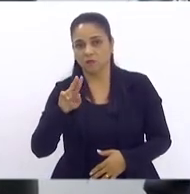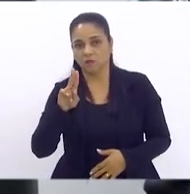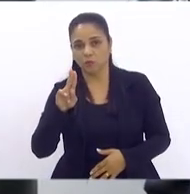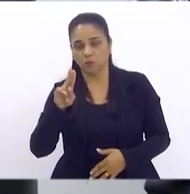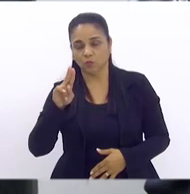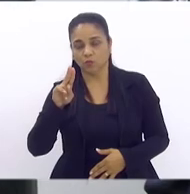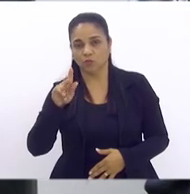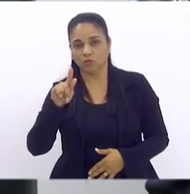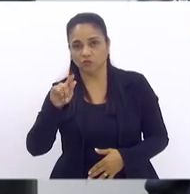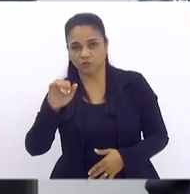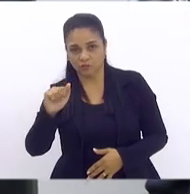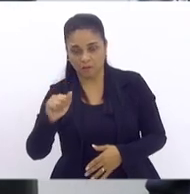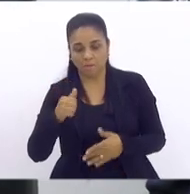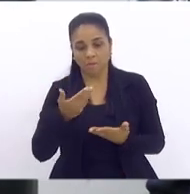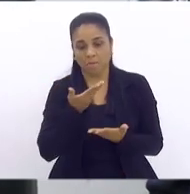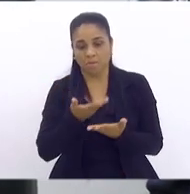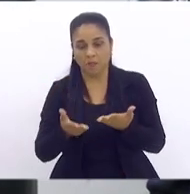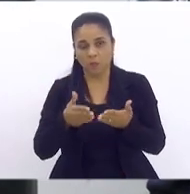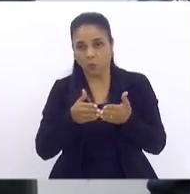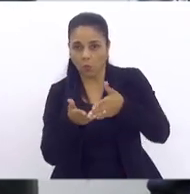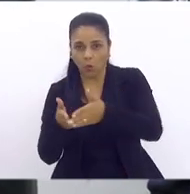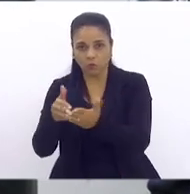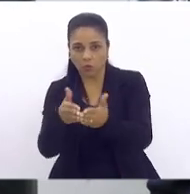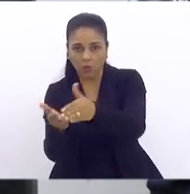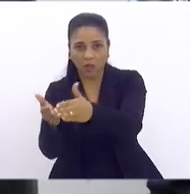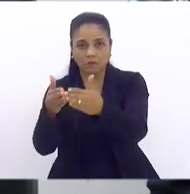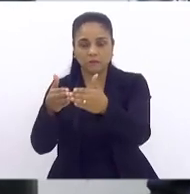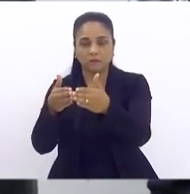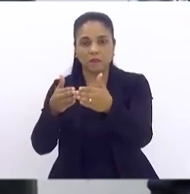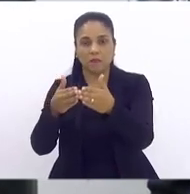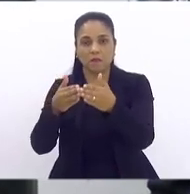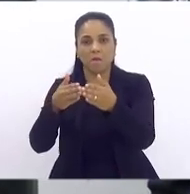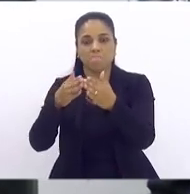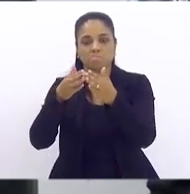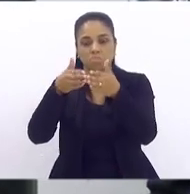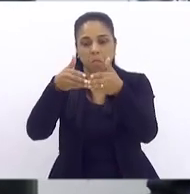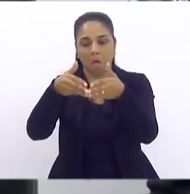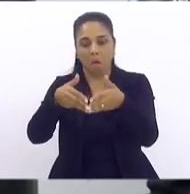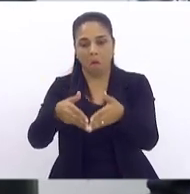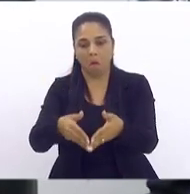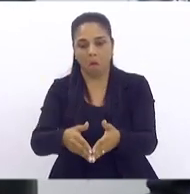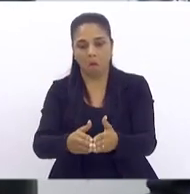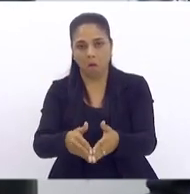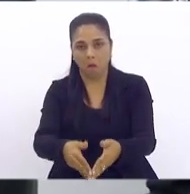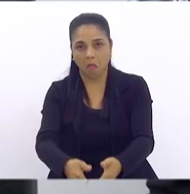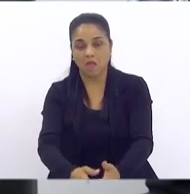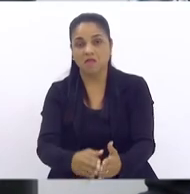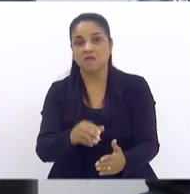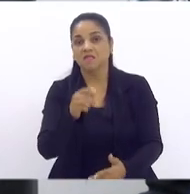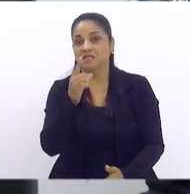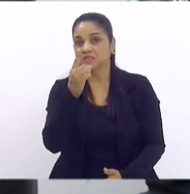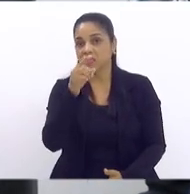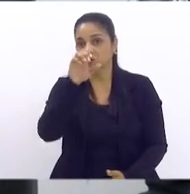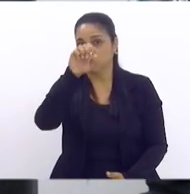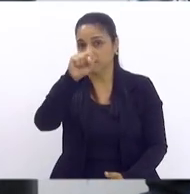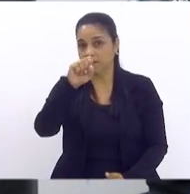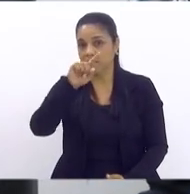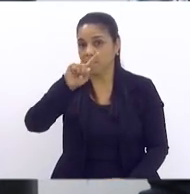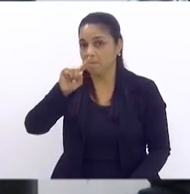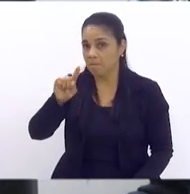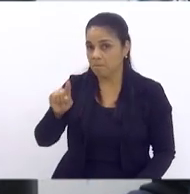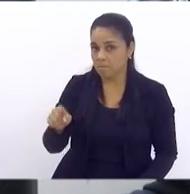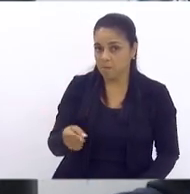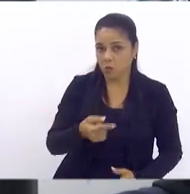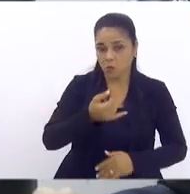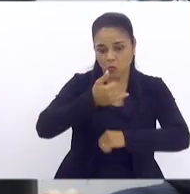do leme e se chocou com o fundo da baía. Esse navio tinha 180 mil toneladas de minério. A colisão gerou danos